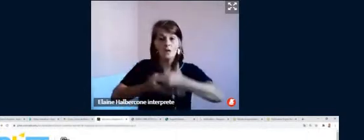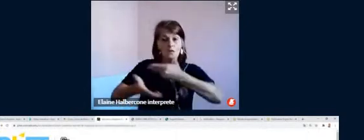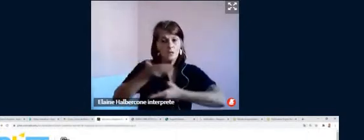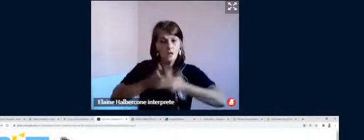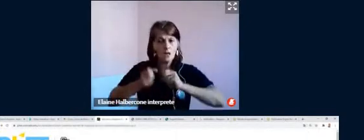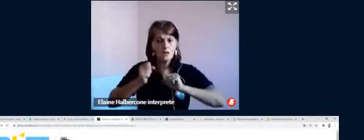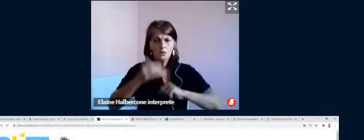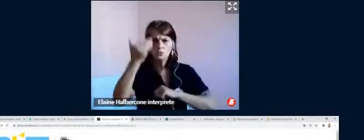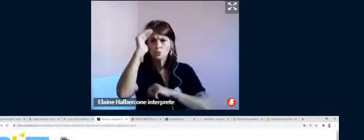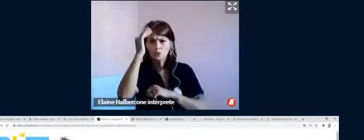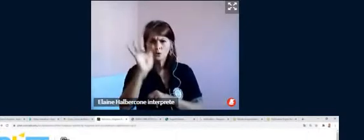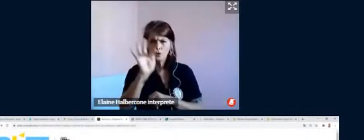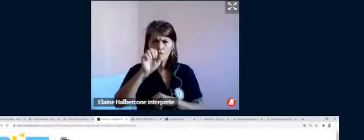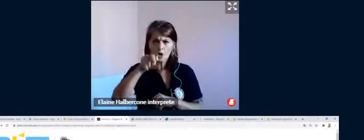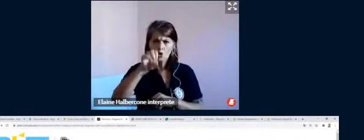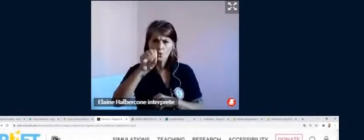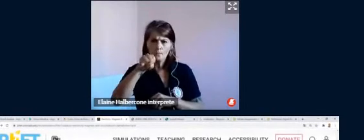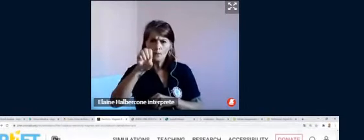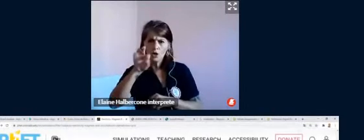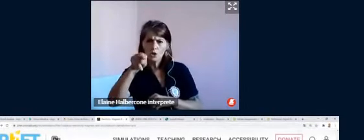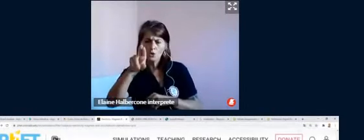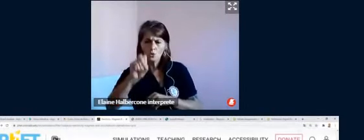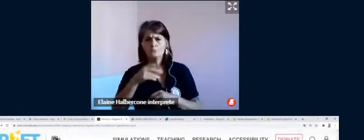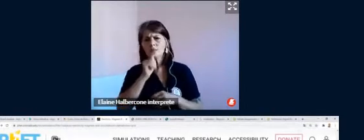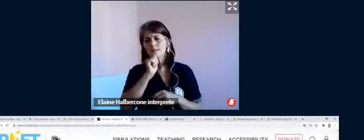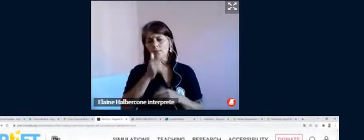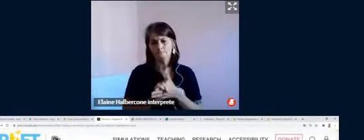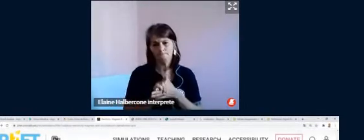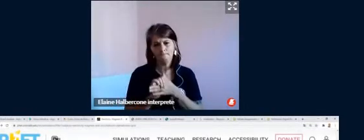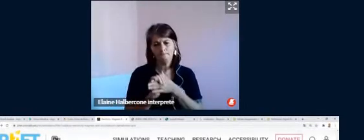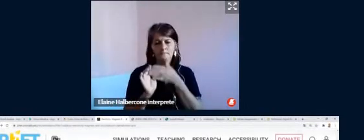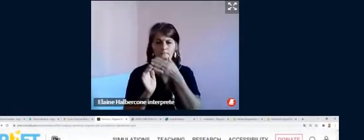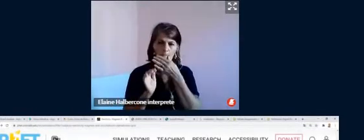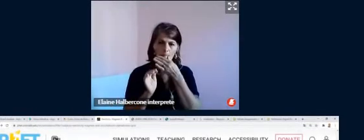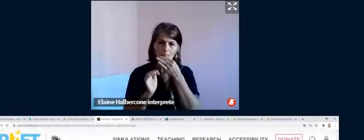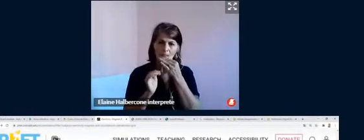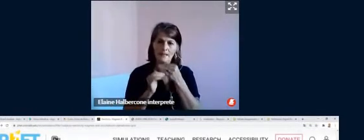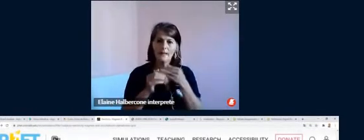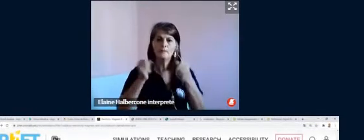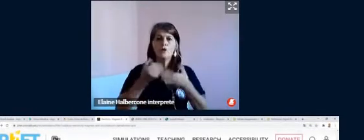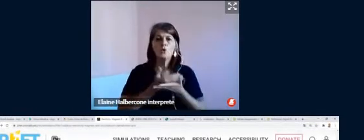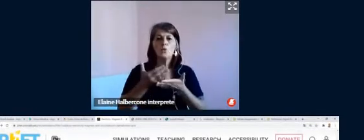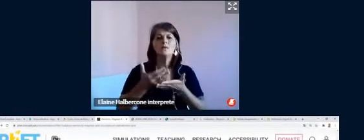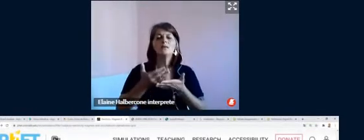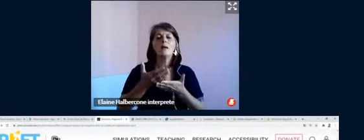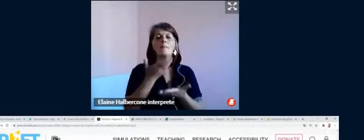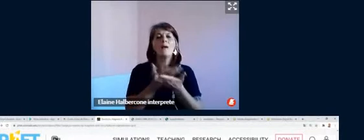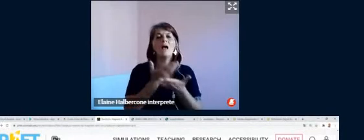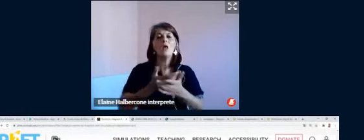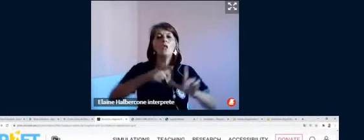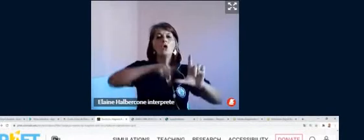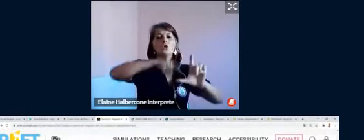entendeu um fenômeno. Por exemplo, eu poderia aqui começar a minha aula de ondas e